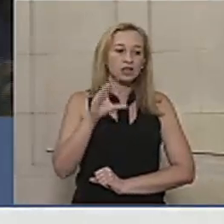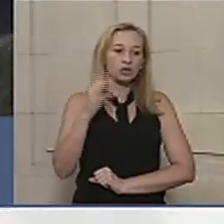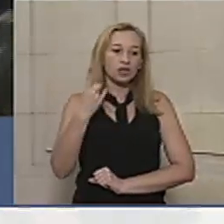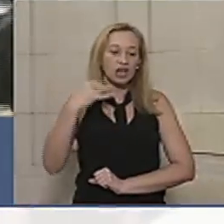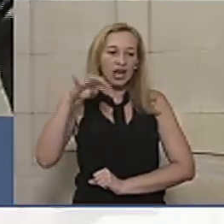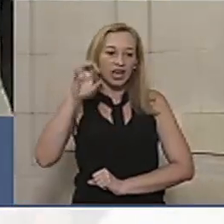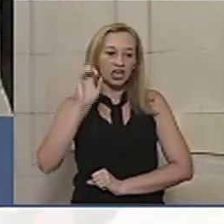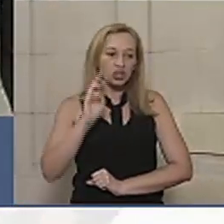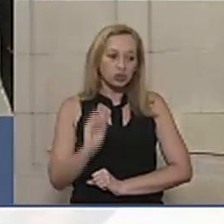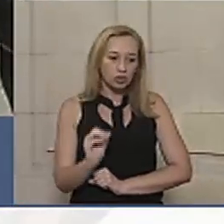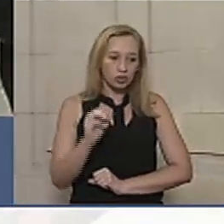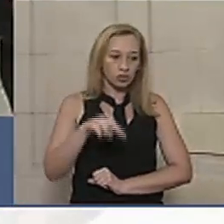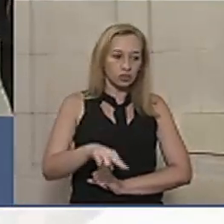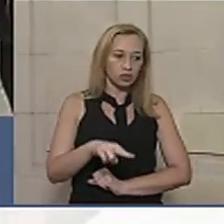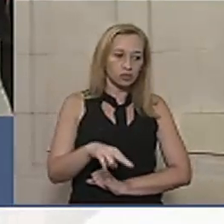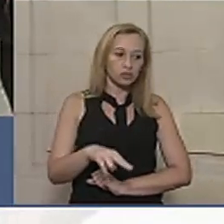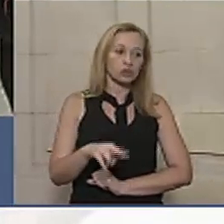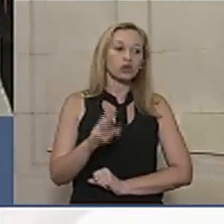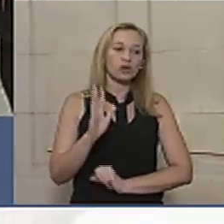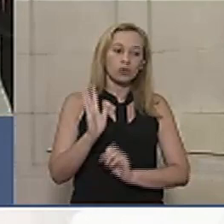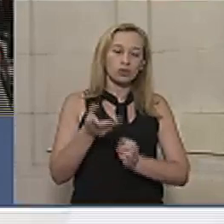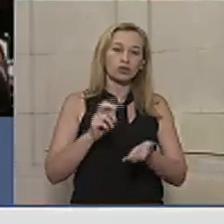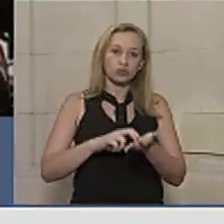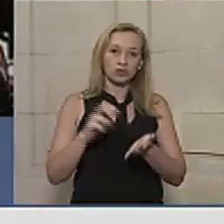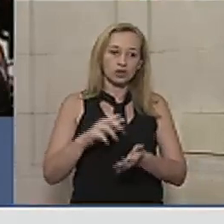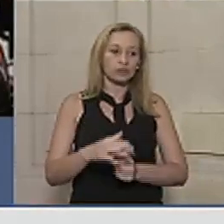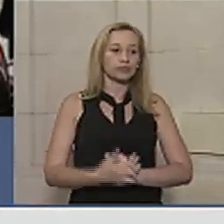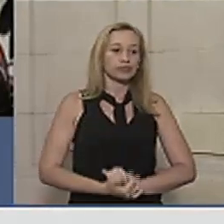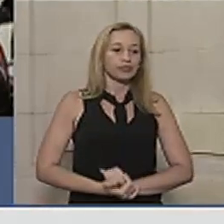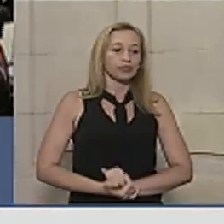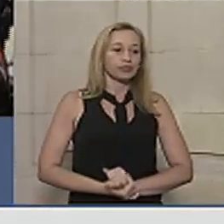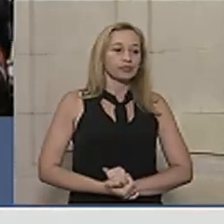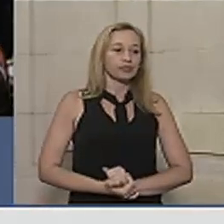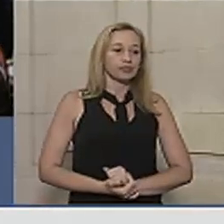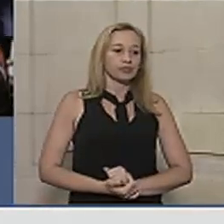sempre aqui conosco, que nos deixou hoje pela manhã.